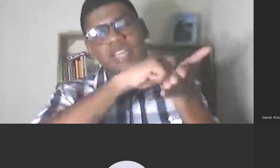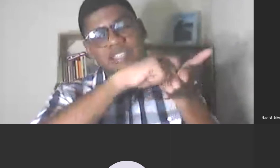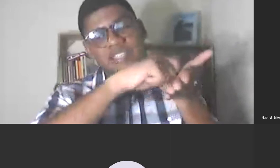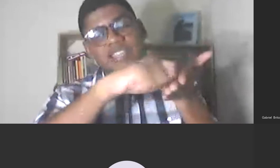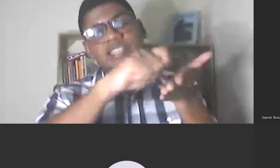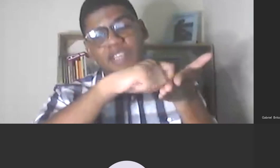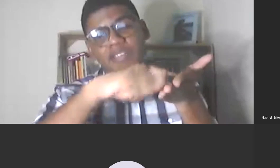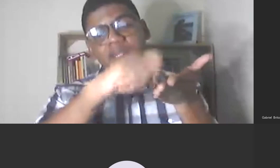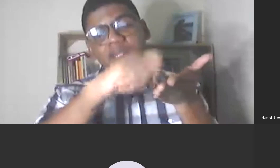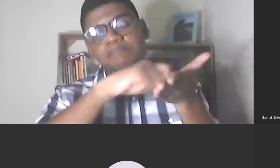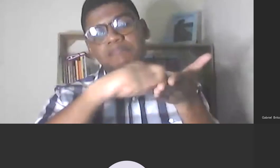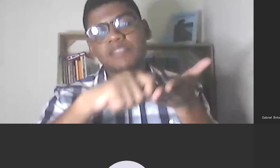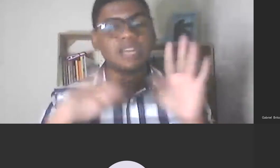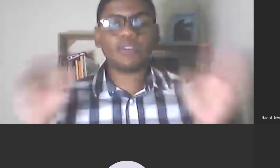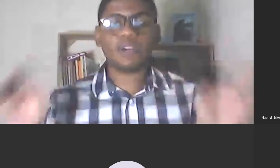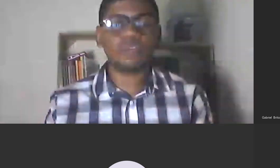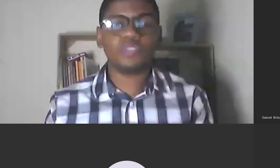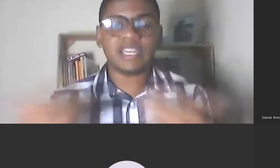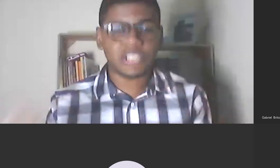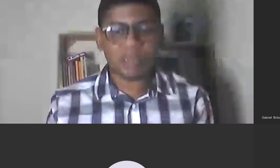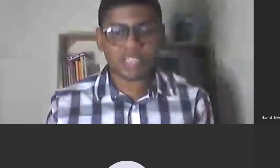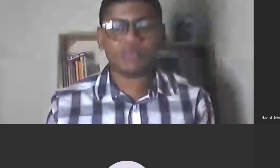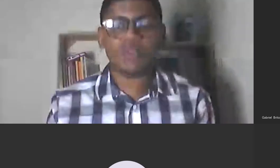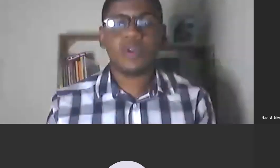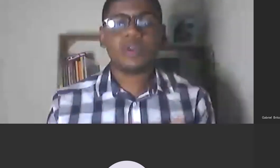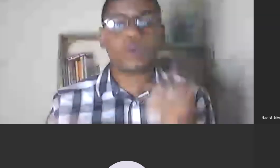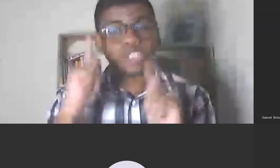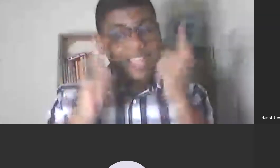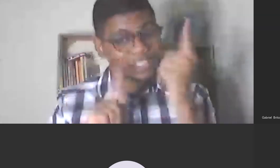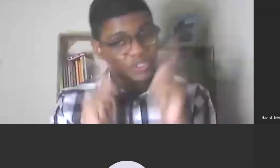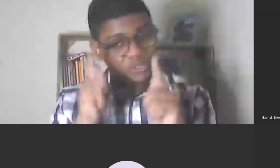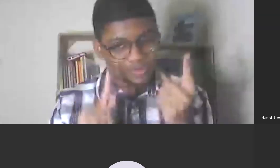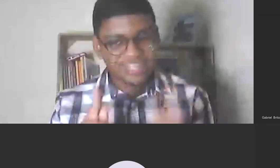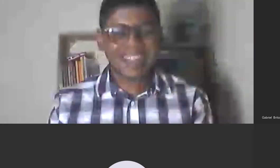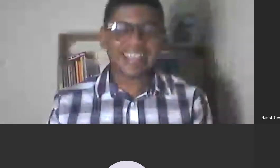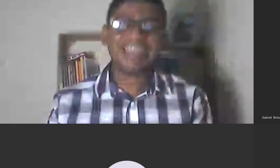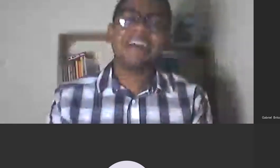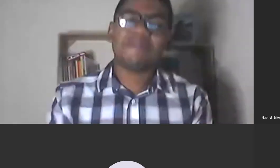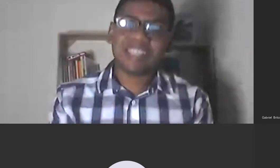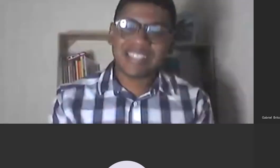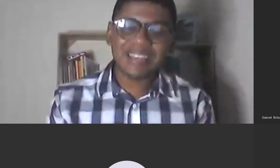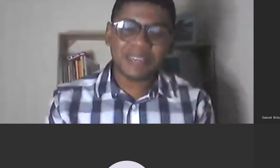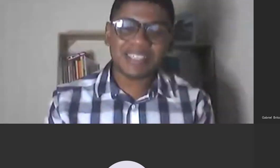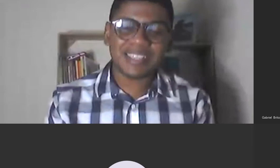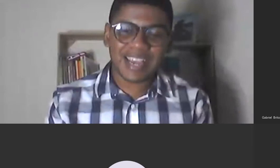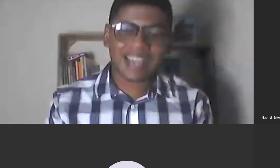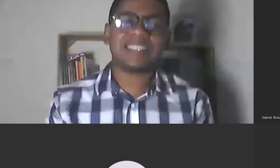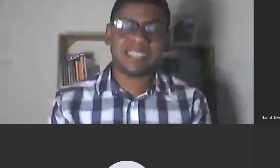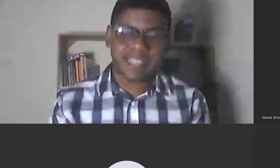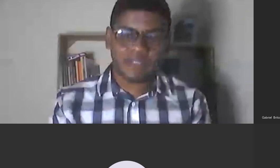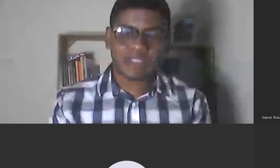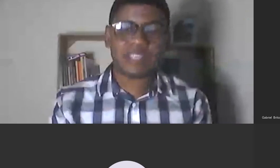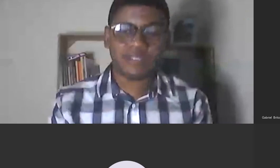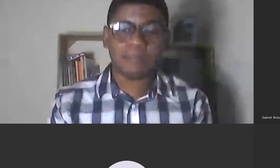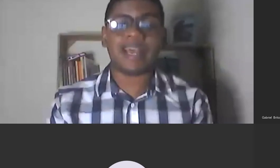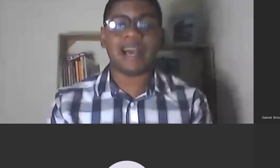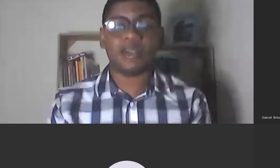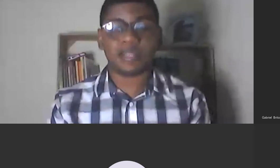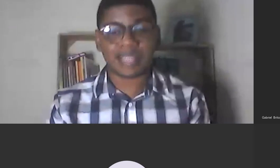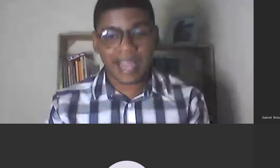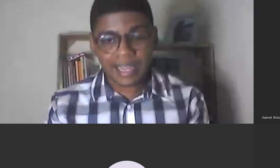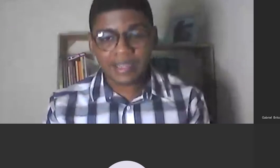gente geralmente usa esse escrever, já no nosso dia a dia mesmo, como gesto. Né? Mas na língua de sinais, esse sinal vai